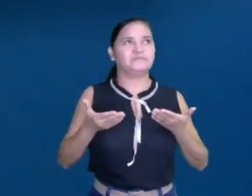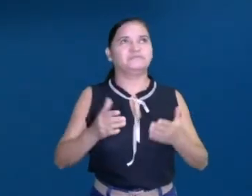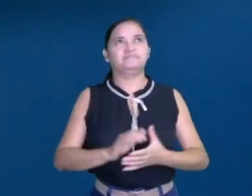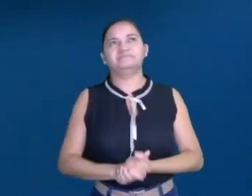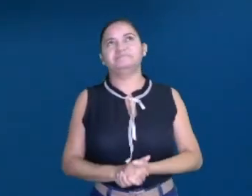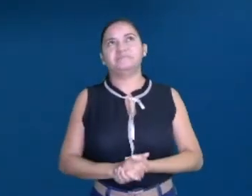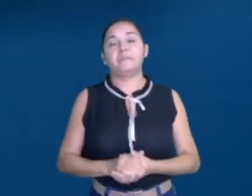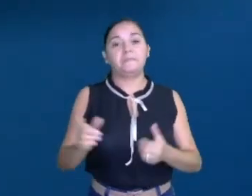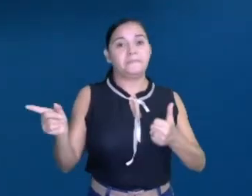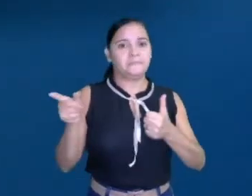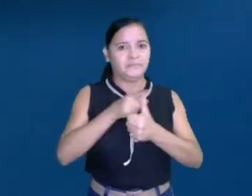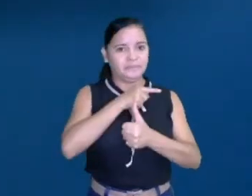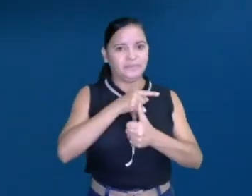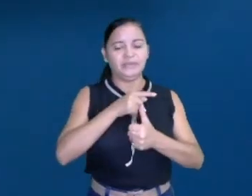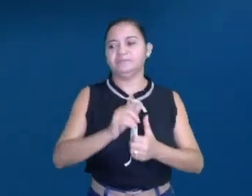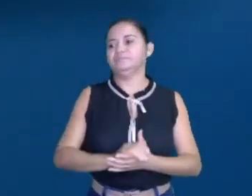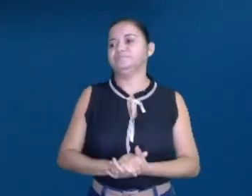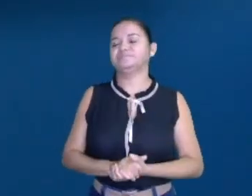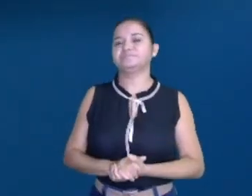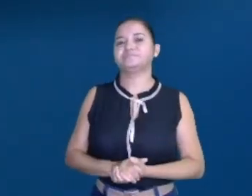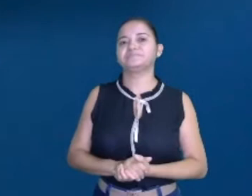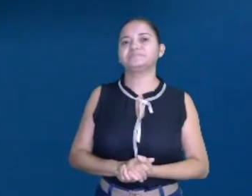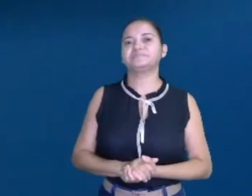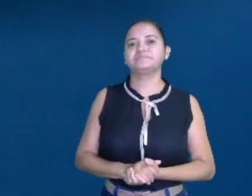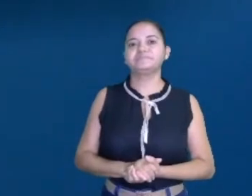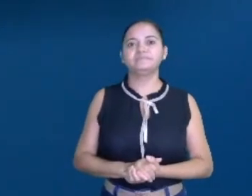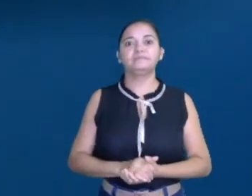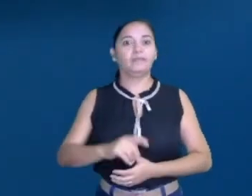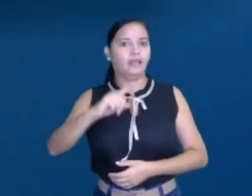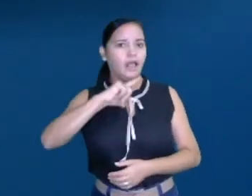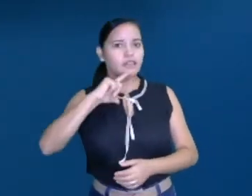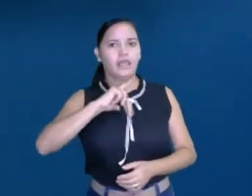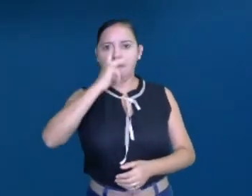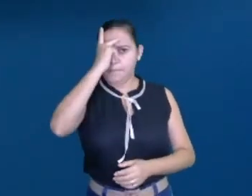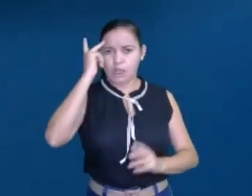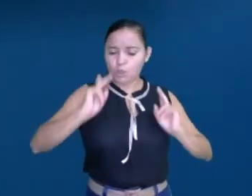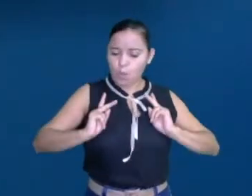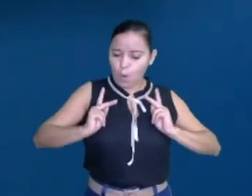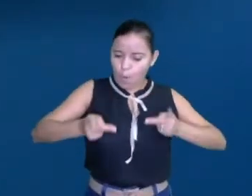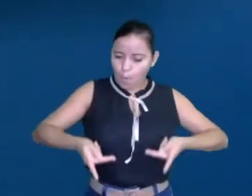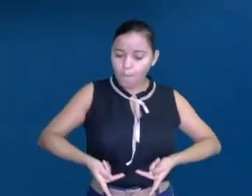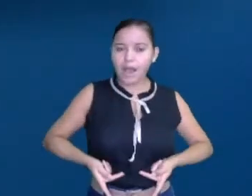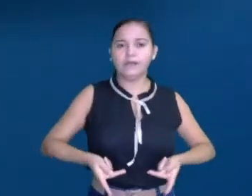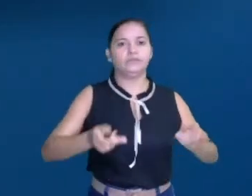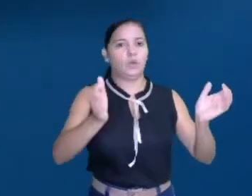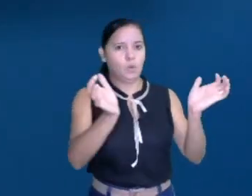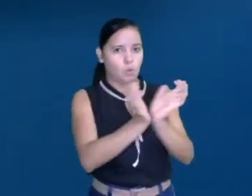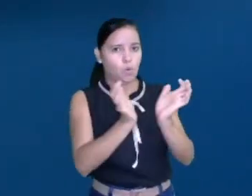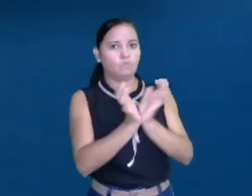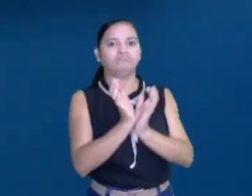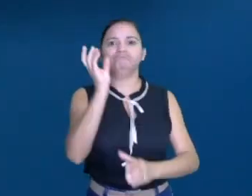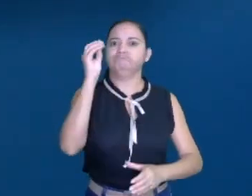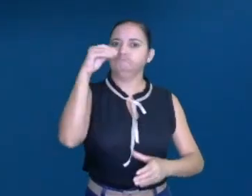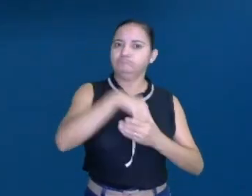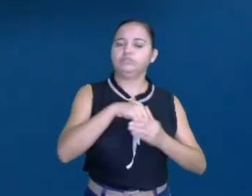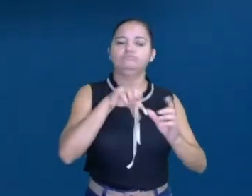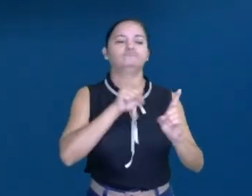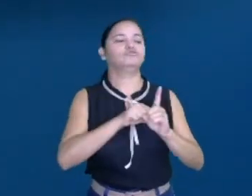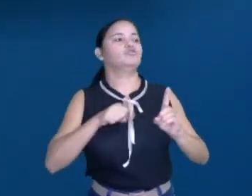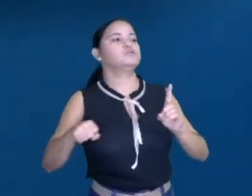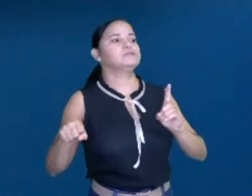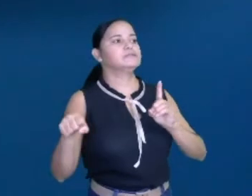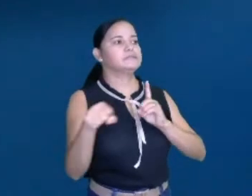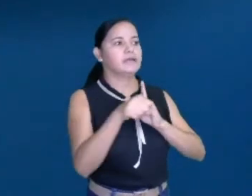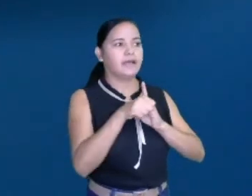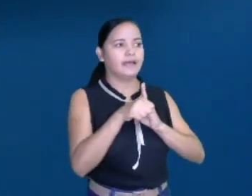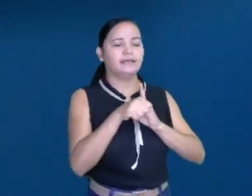Primeiro a gente viu que os seres humanos se agrupam em grupos sociais, né? Eles estão agrupados em